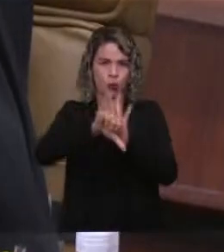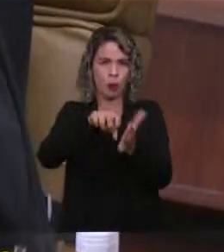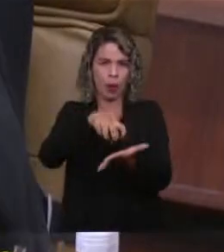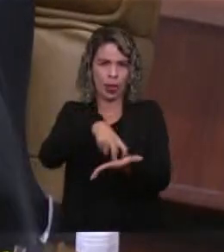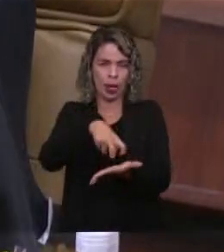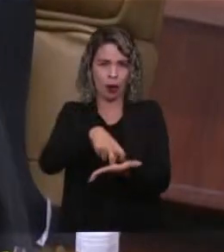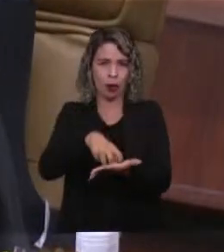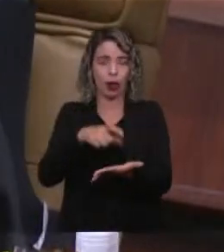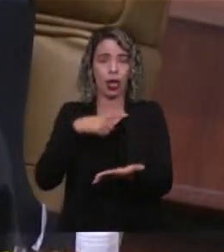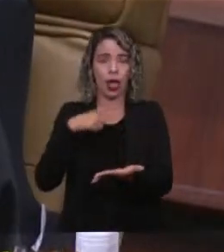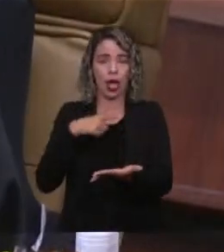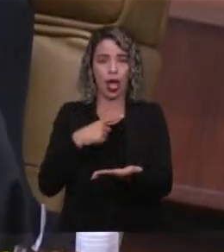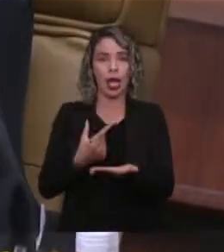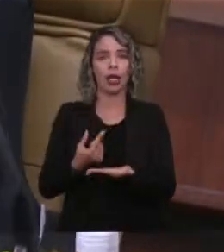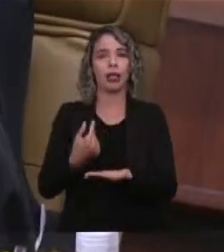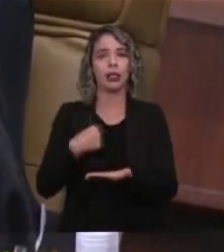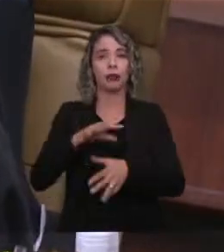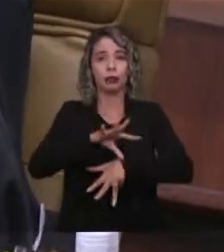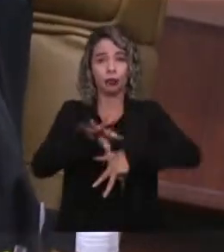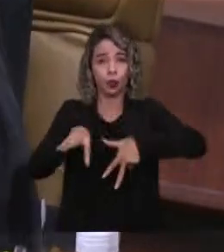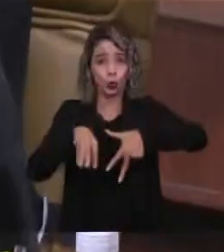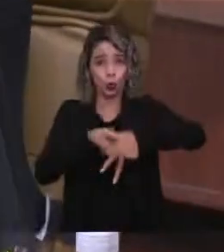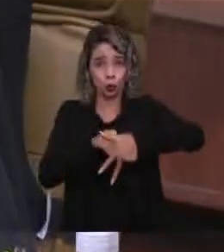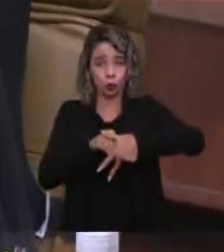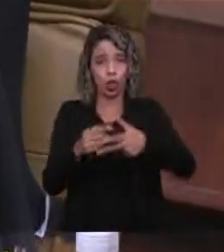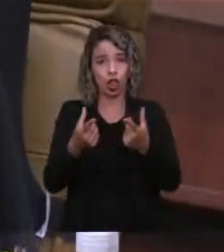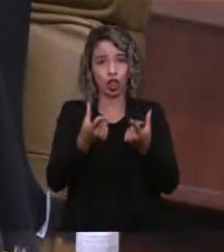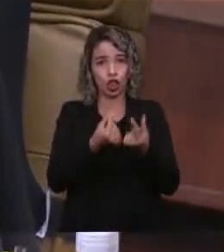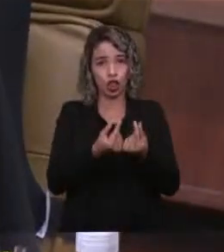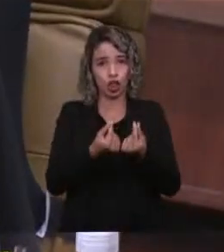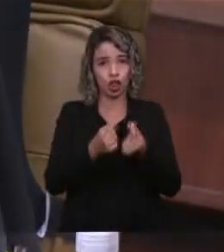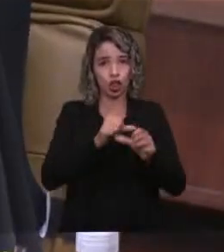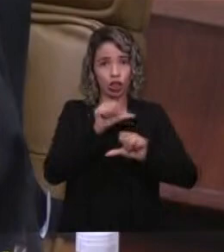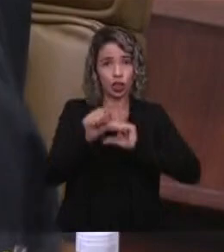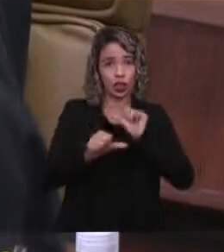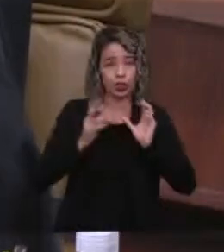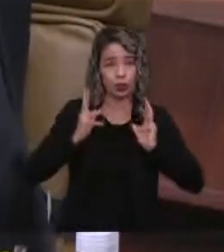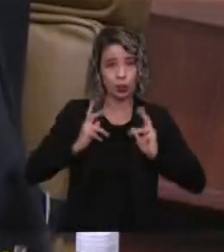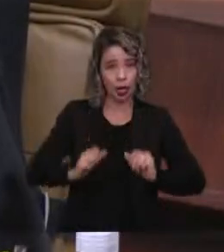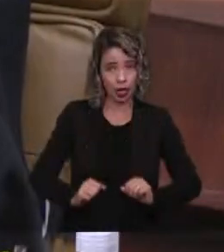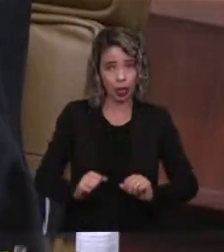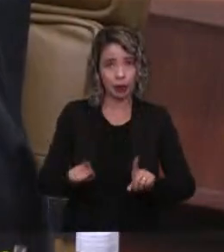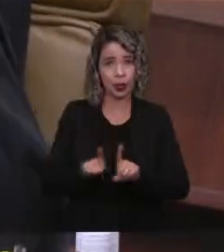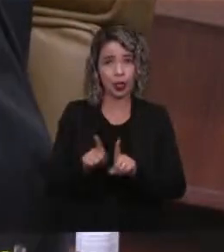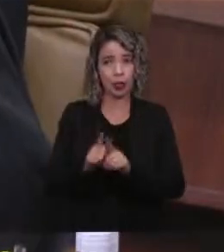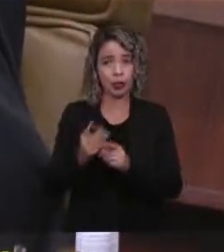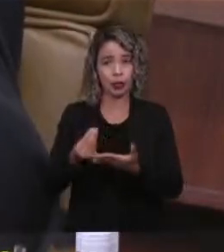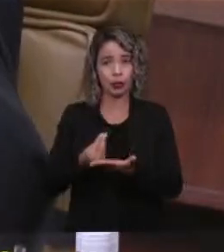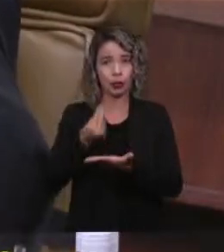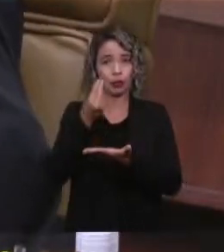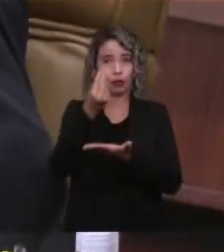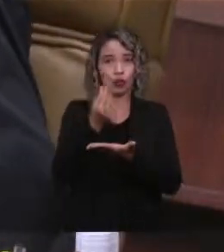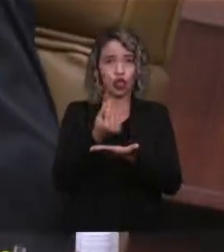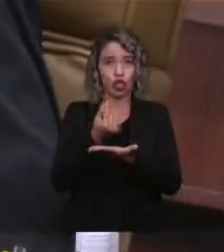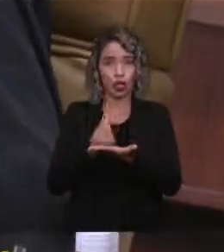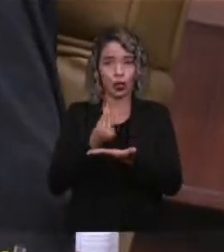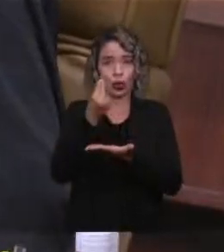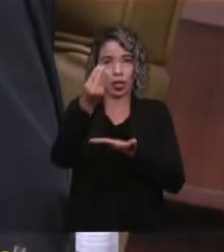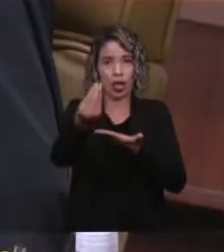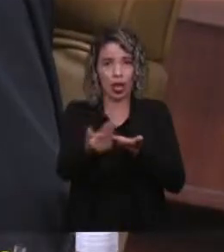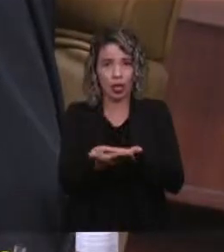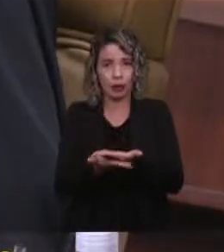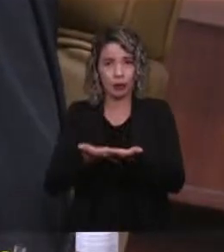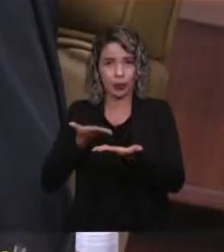questão da corrupção, a questão da lavagem e a questão da organização